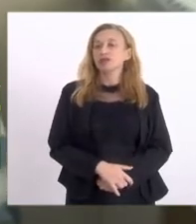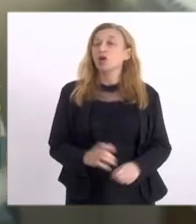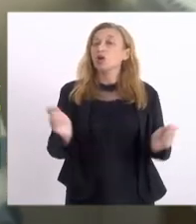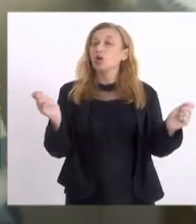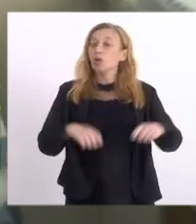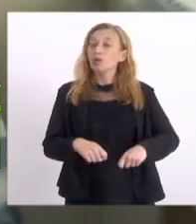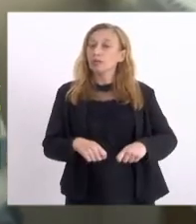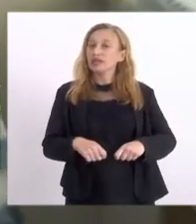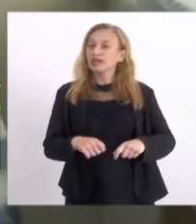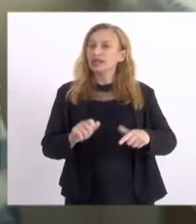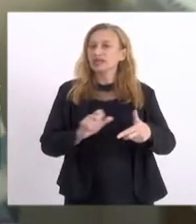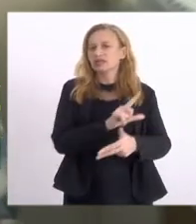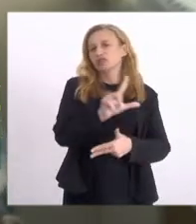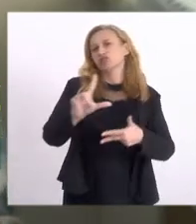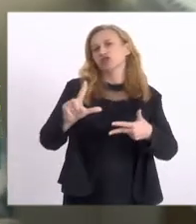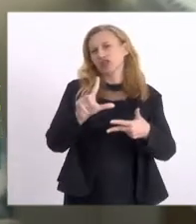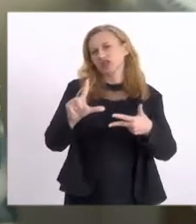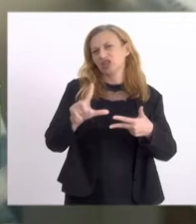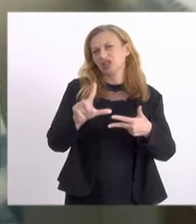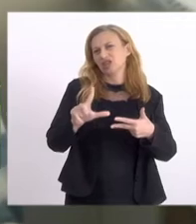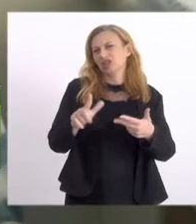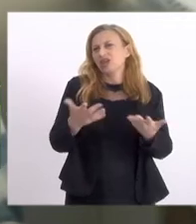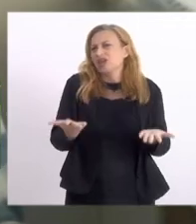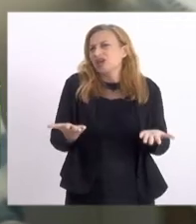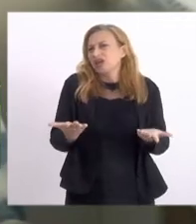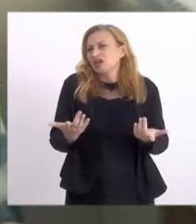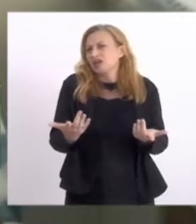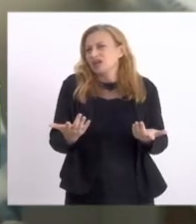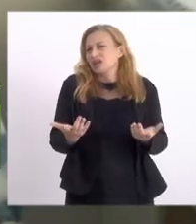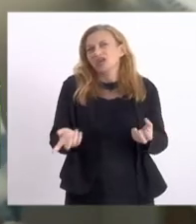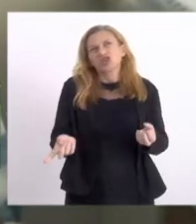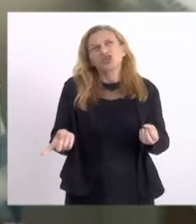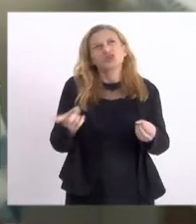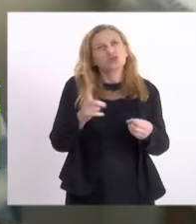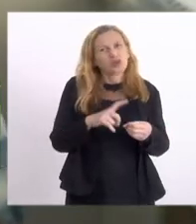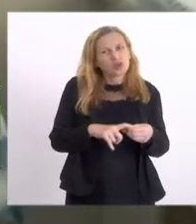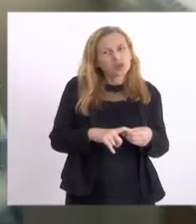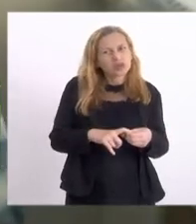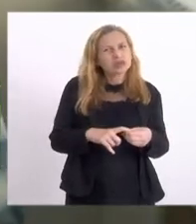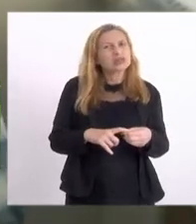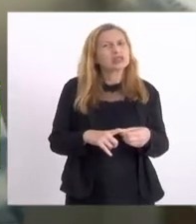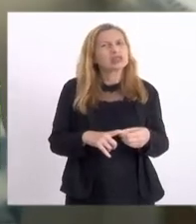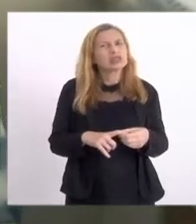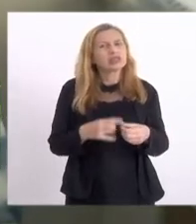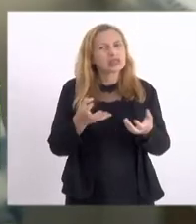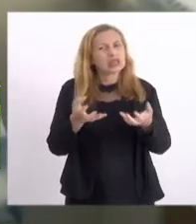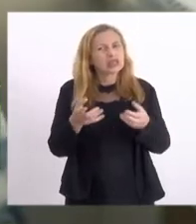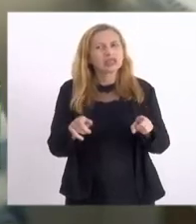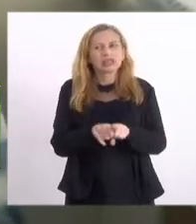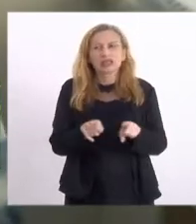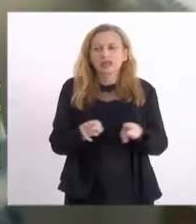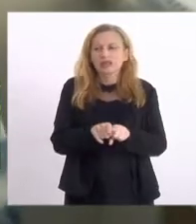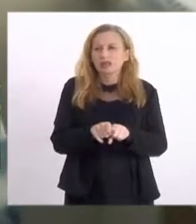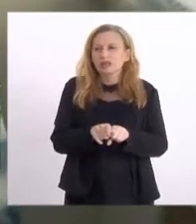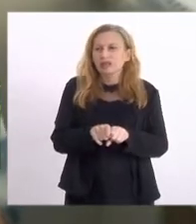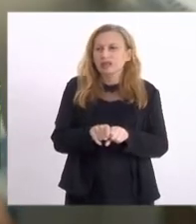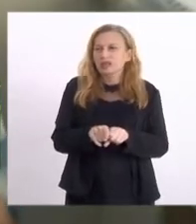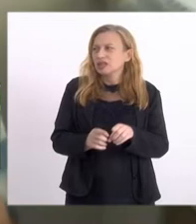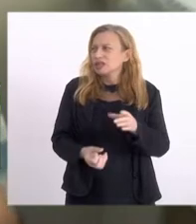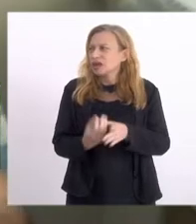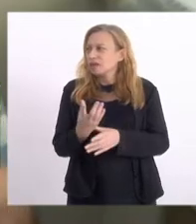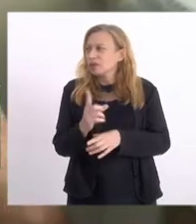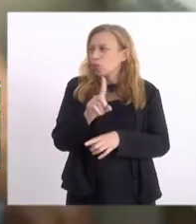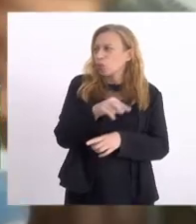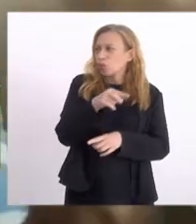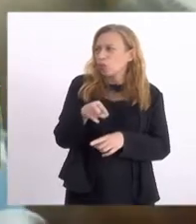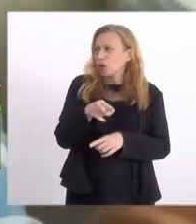competência do legislativo. Porque daqui a pouco a gente também volta a querer também legislar para ser censura. Se a gente